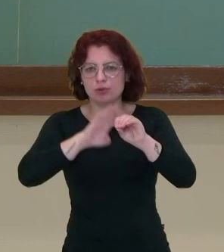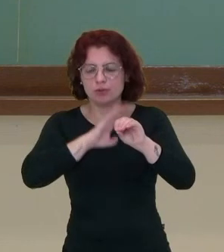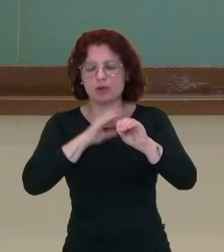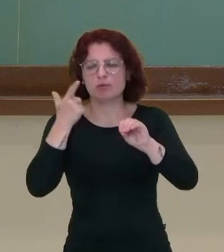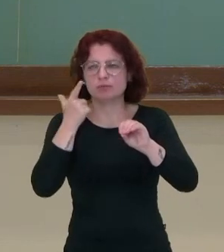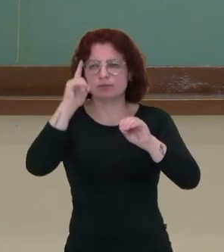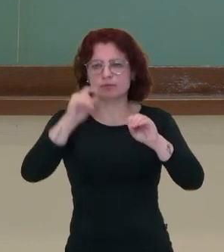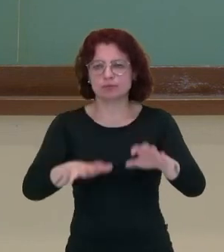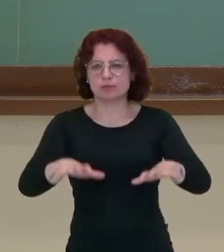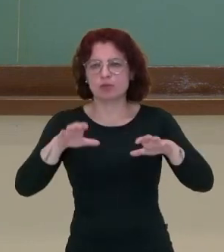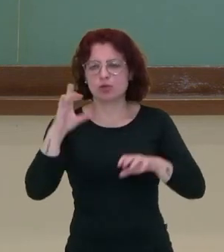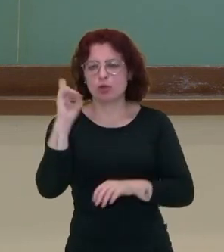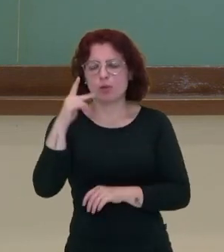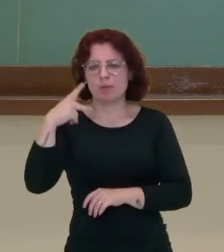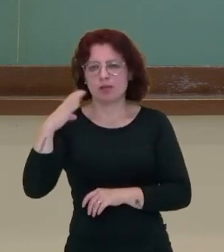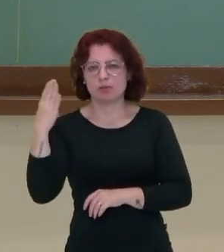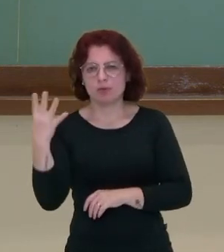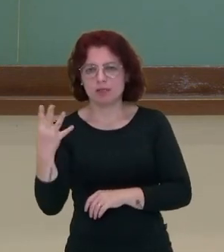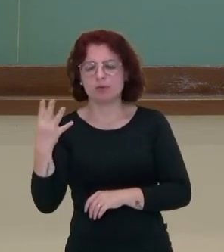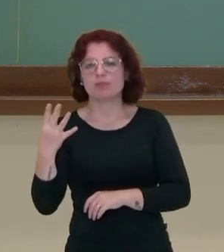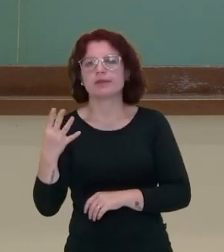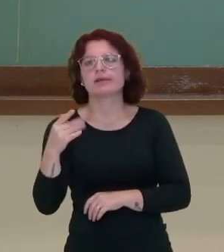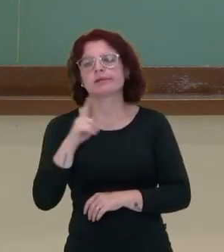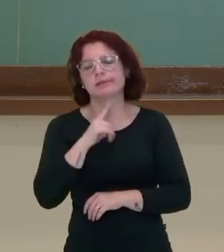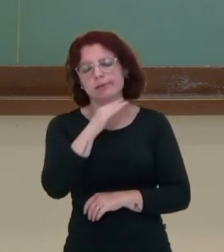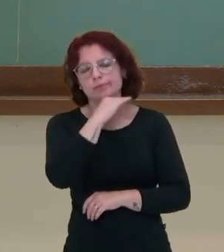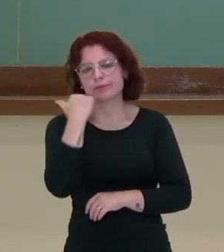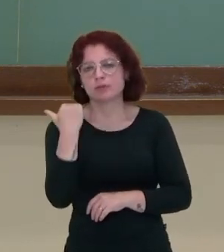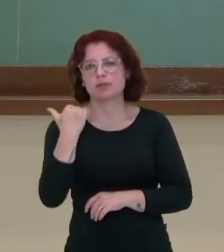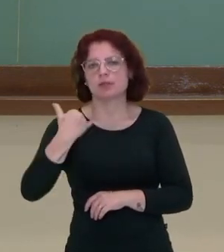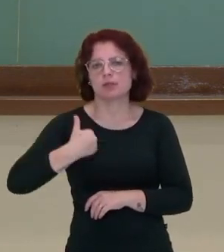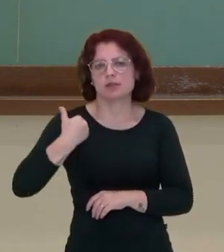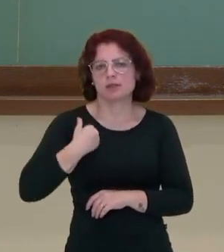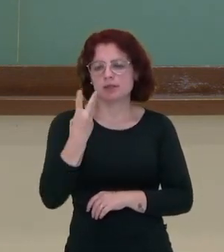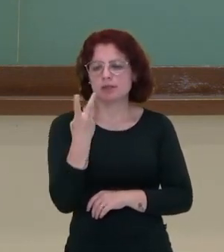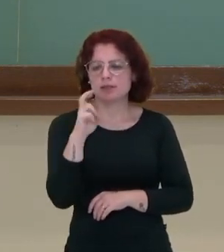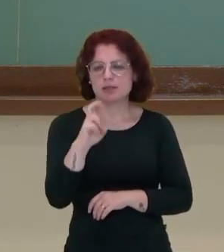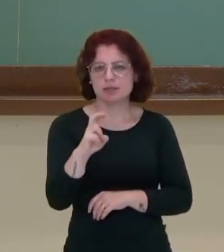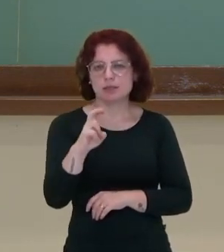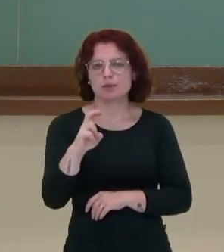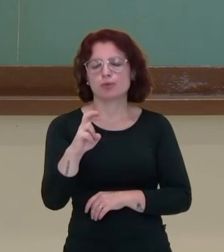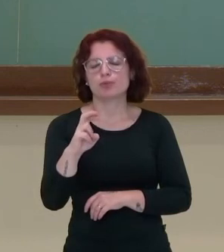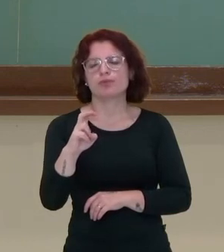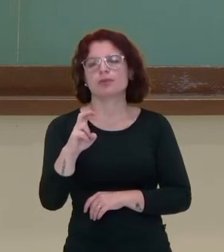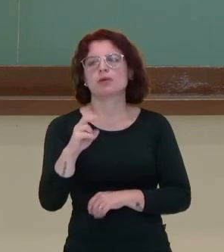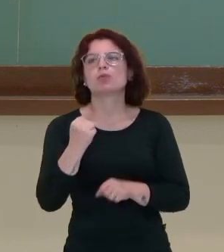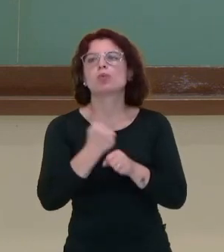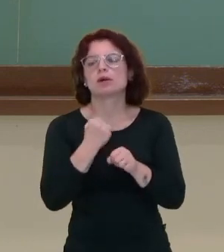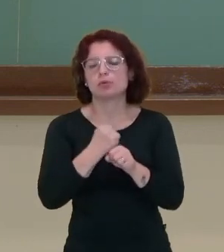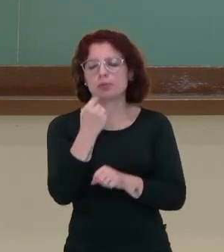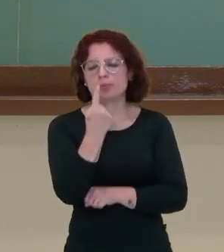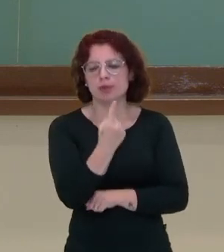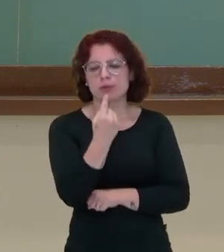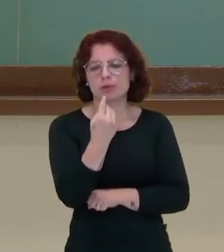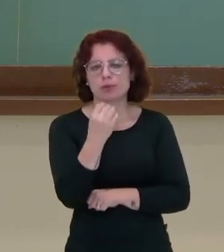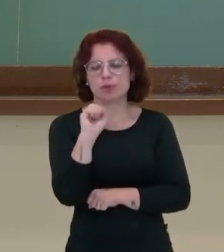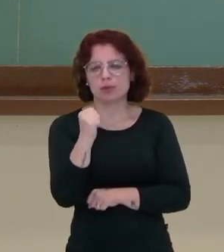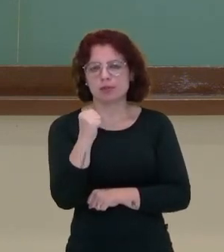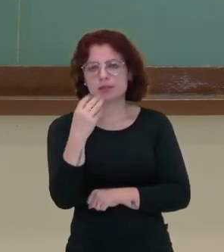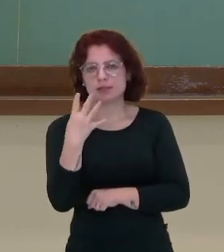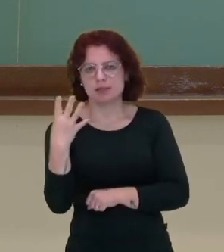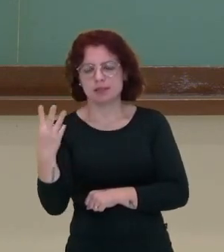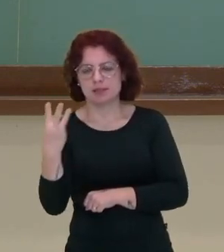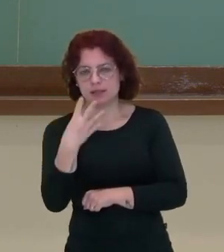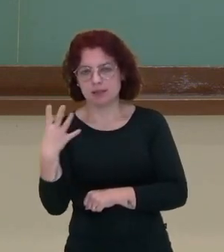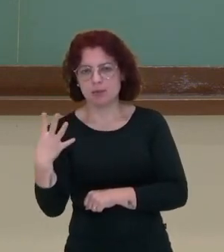título de Dom Pedro IV e tem uma morte muito precoce, no ano de 1834, com cerca de 35